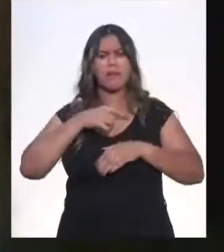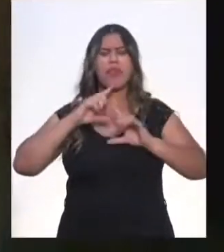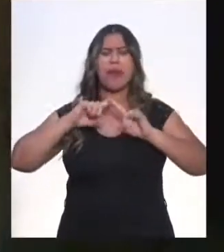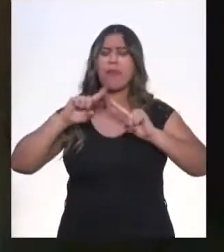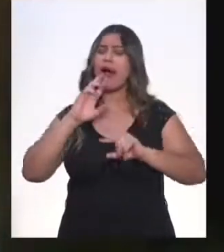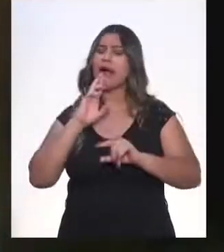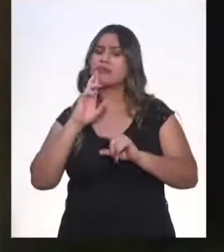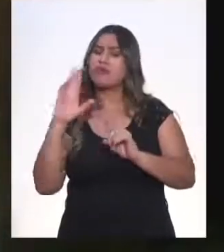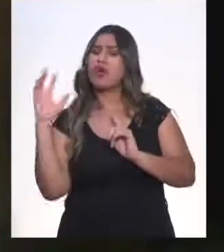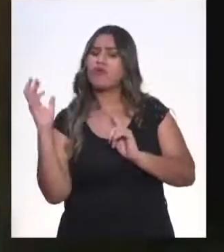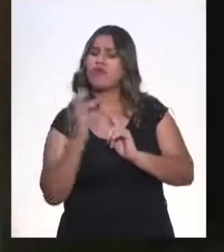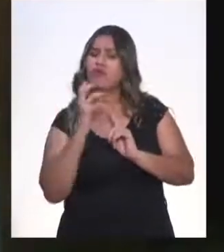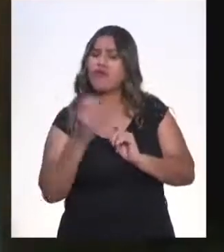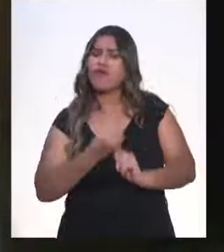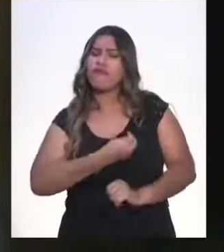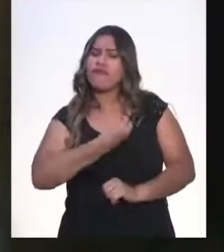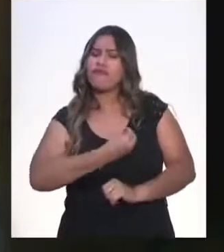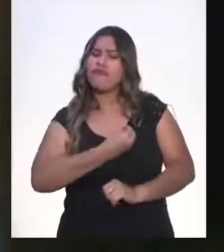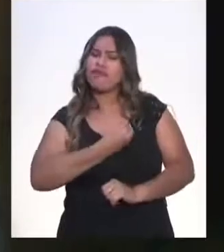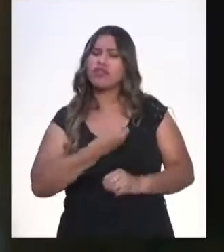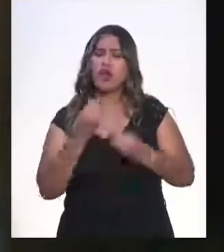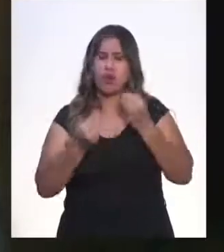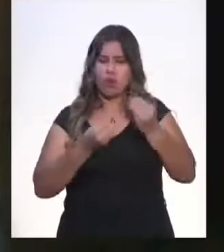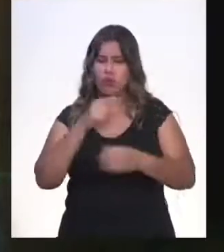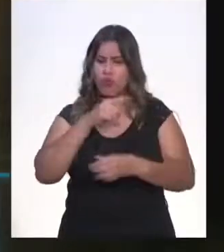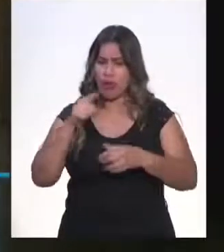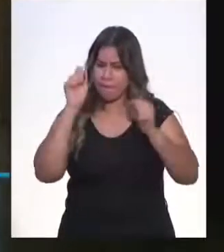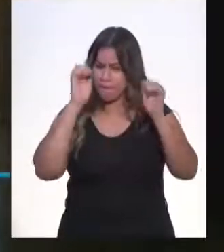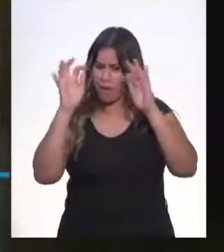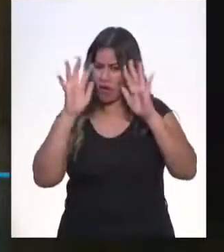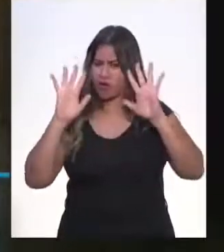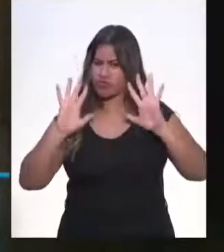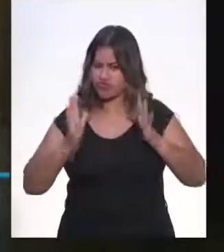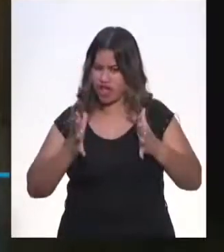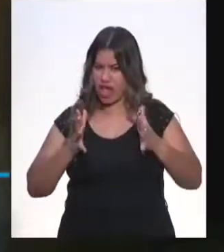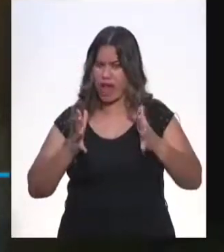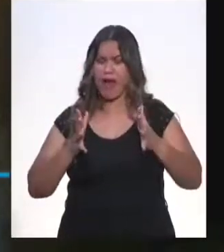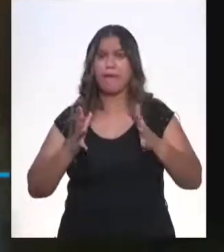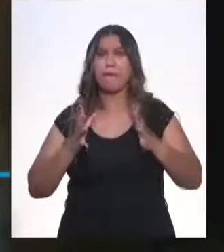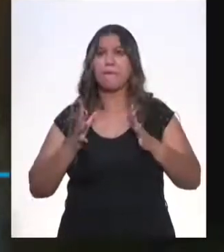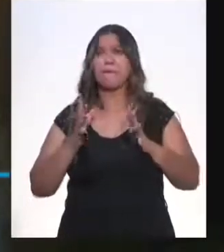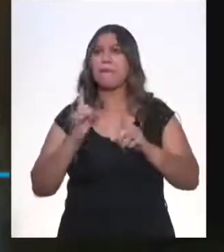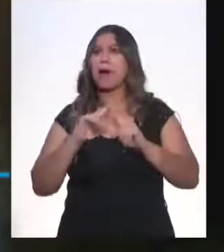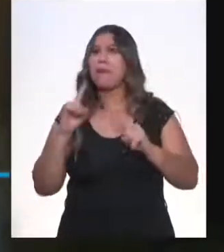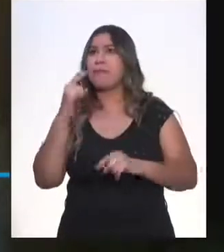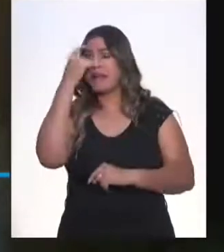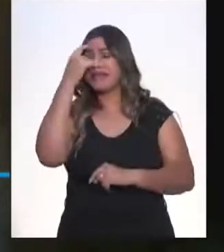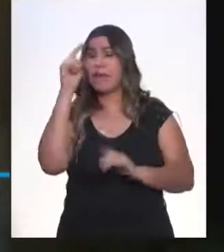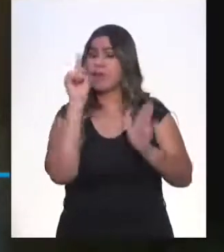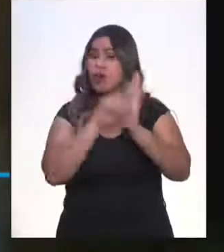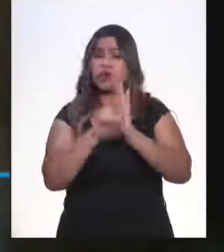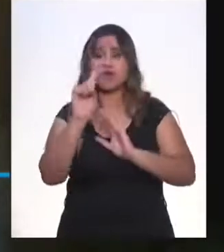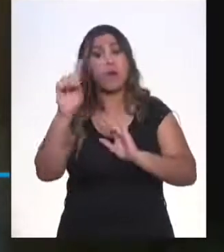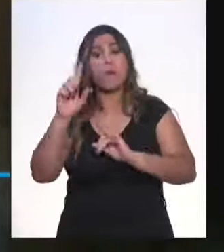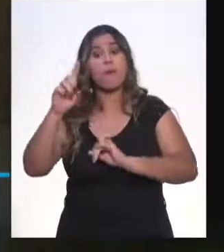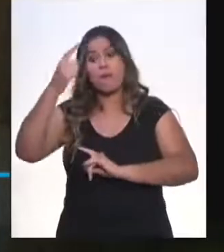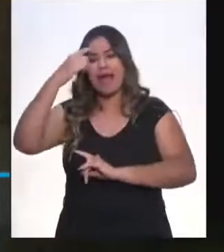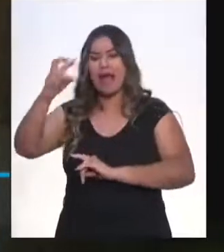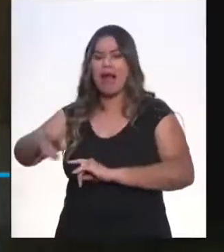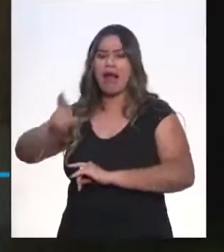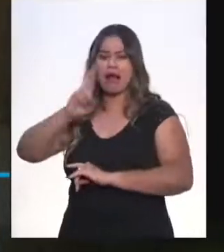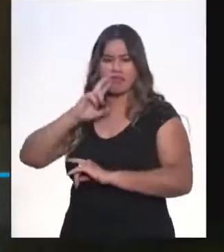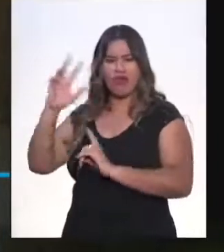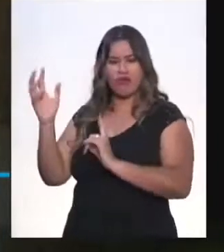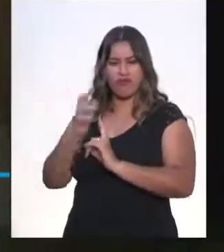influencia a sua vida? Será que você já parou para pensar nisso? Não na questão em si, mas no quanto a resposta dela influencia a